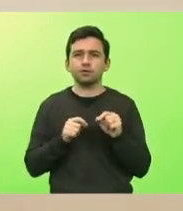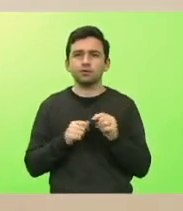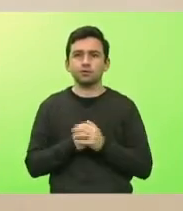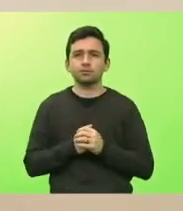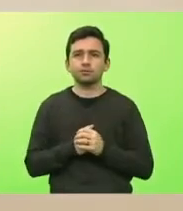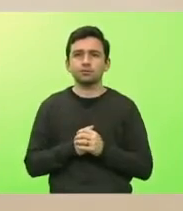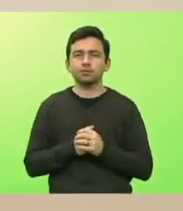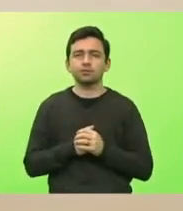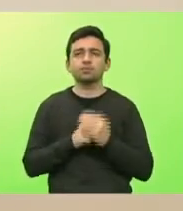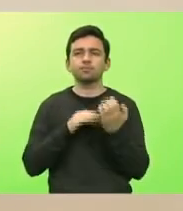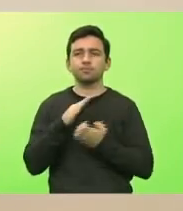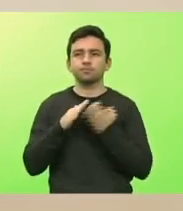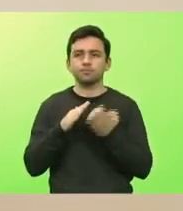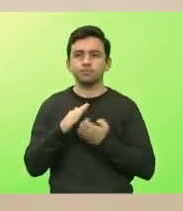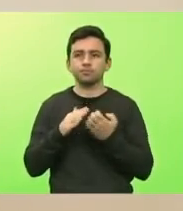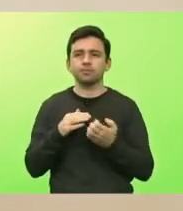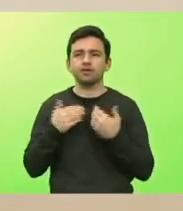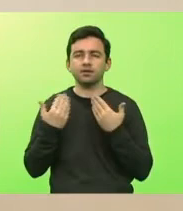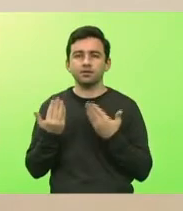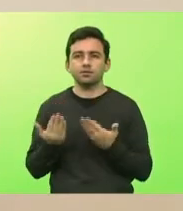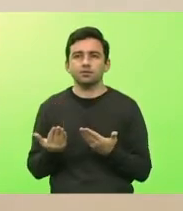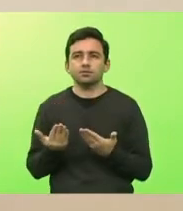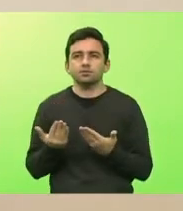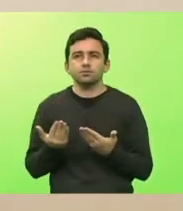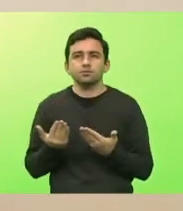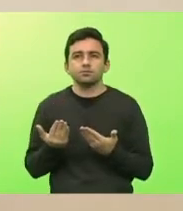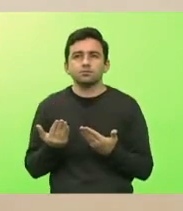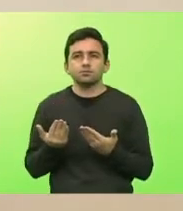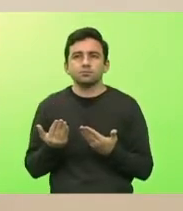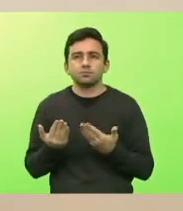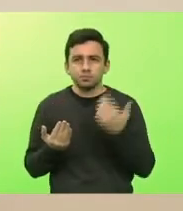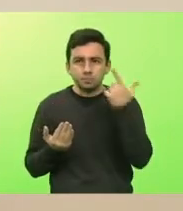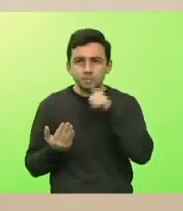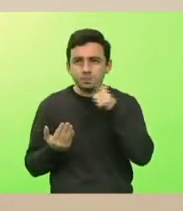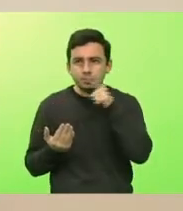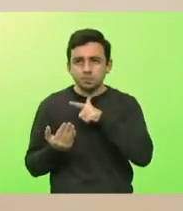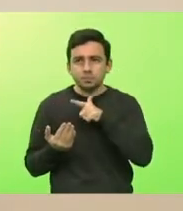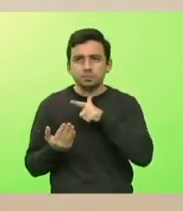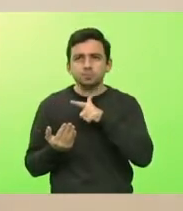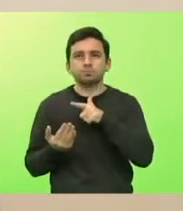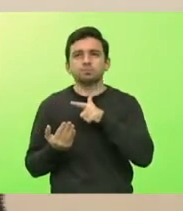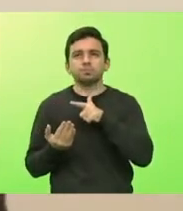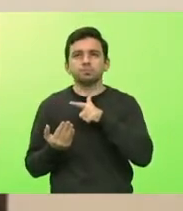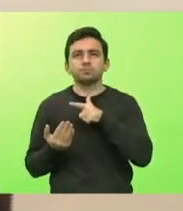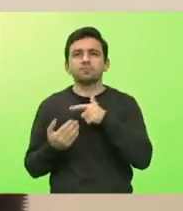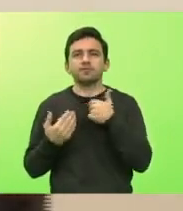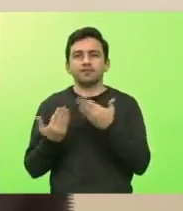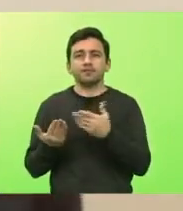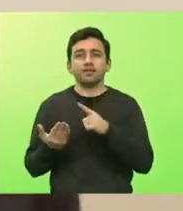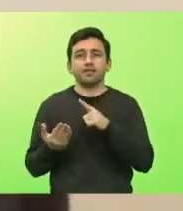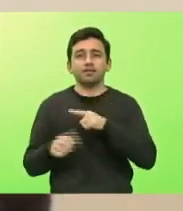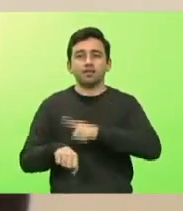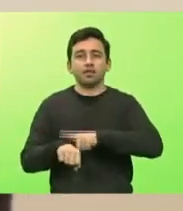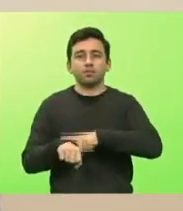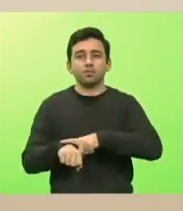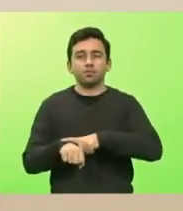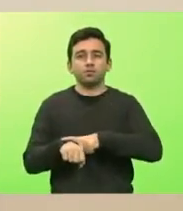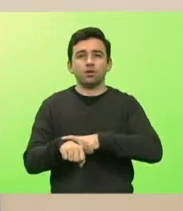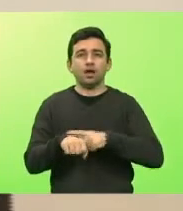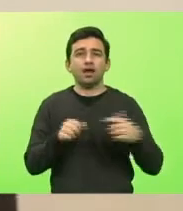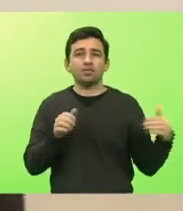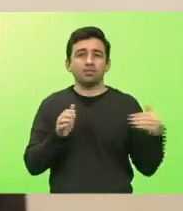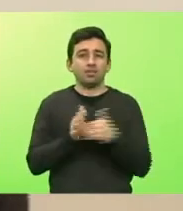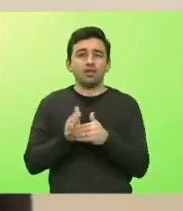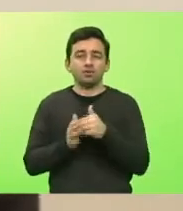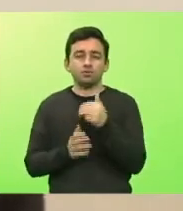uma empresa que venceu essa licitação, e ela tem o prazo de até 210 dias